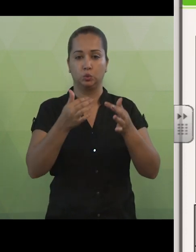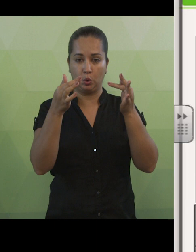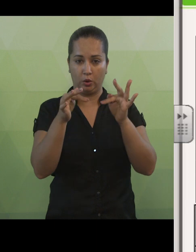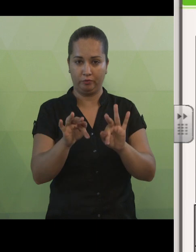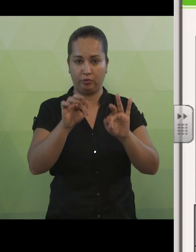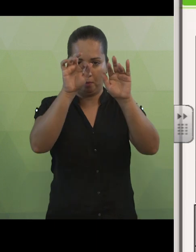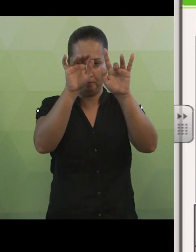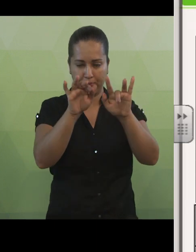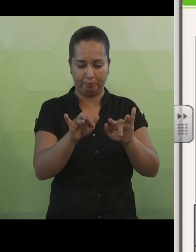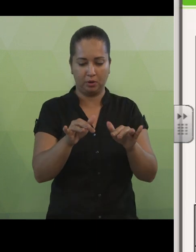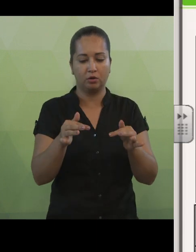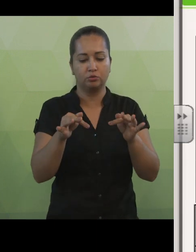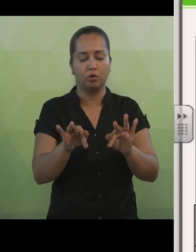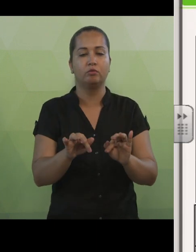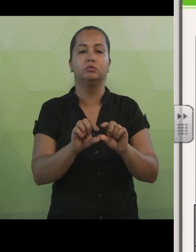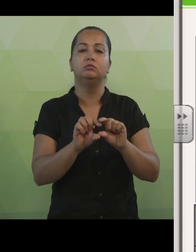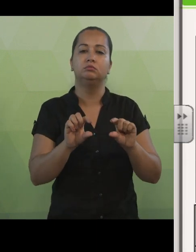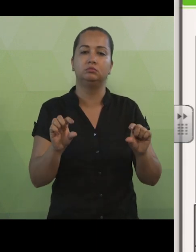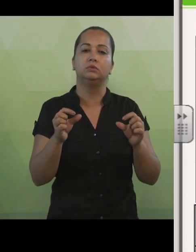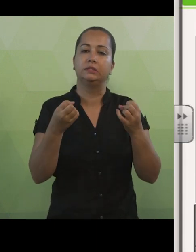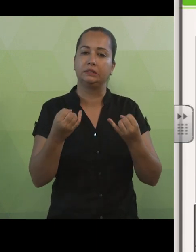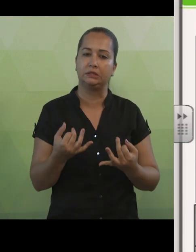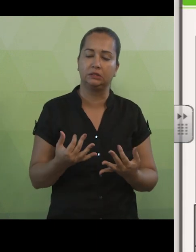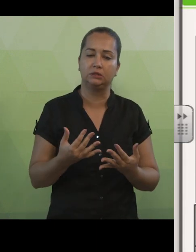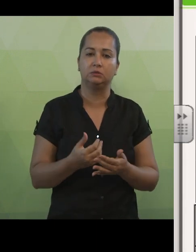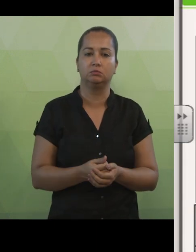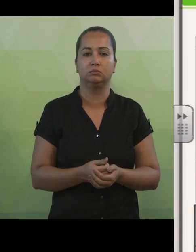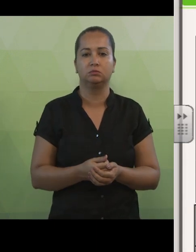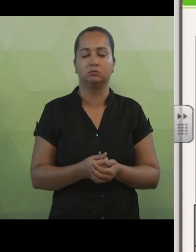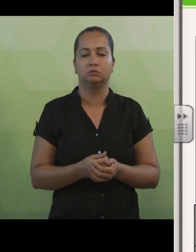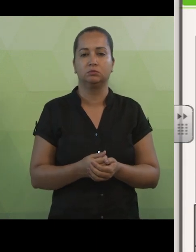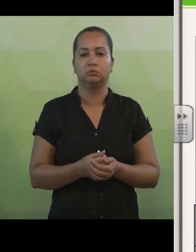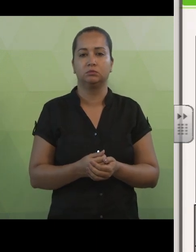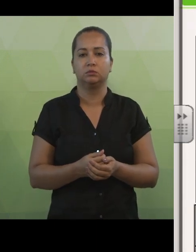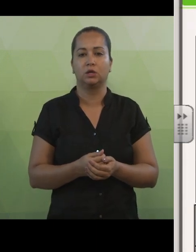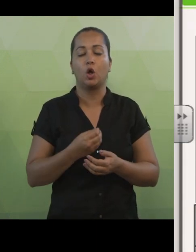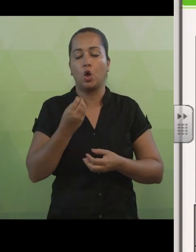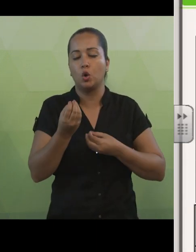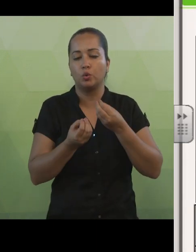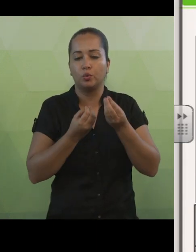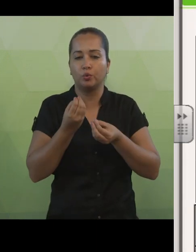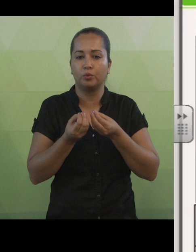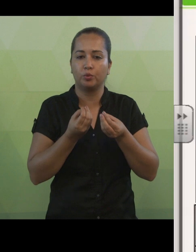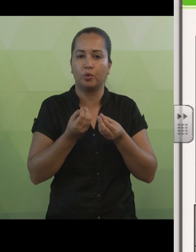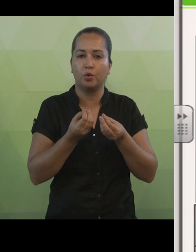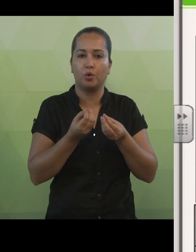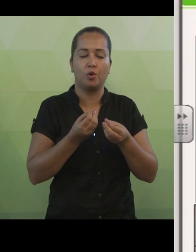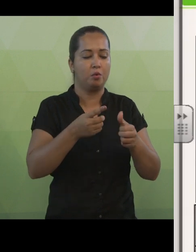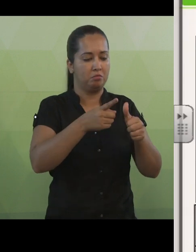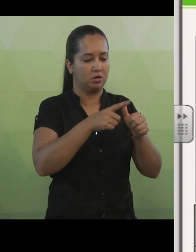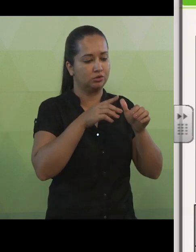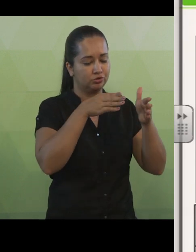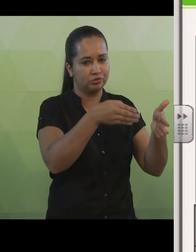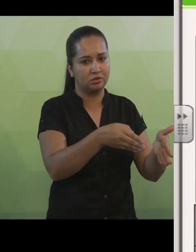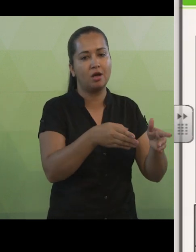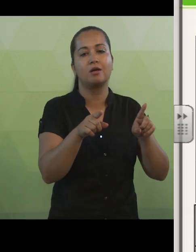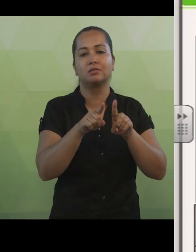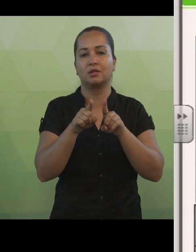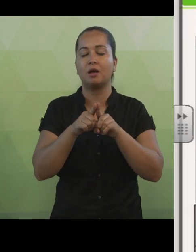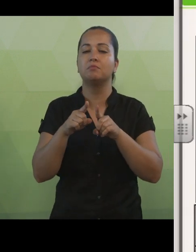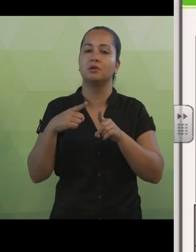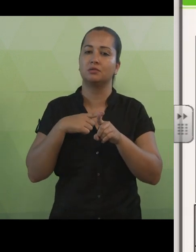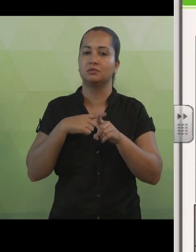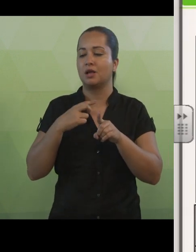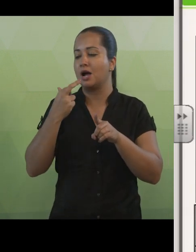da declaração da tabela, a gente identifica qual é que a chave, da mesma forma que a gente identifica a chave primária, a gente identifica a chave